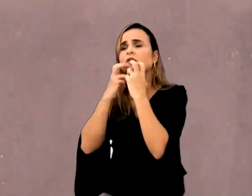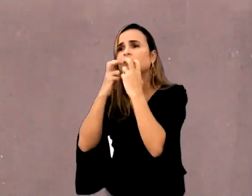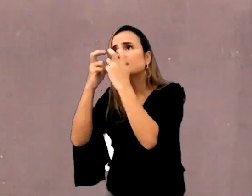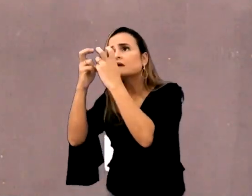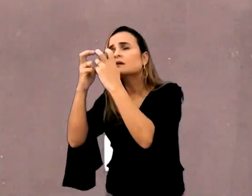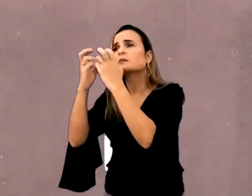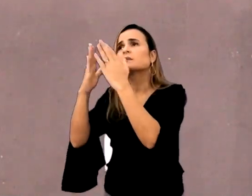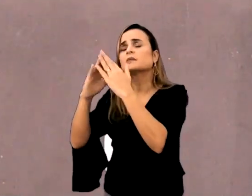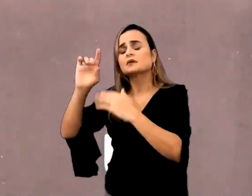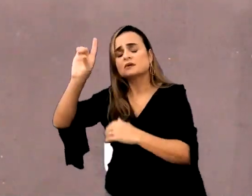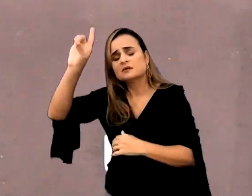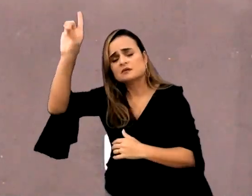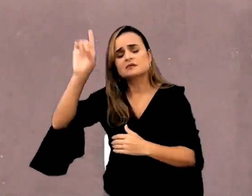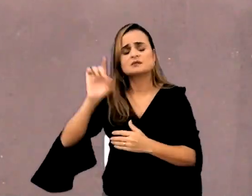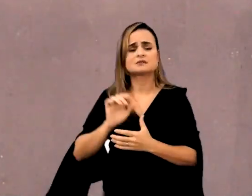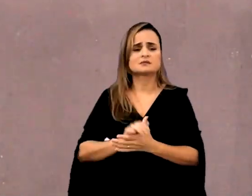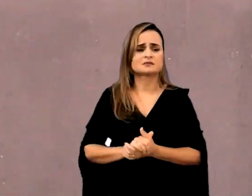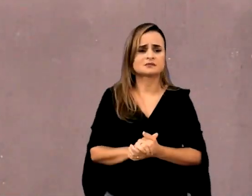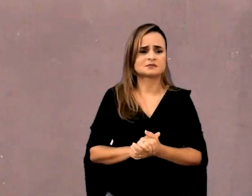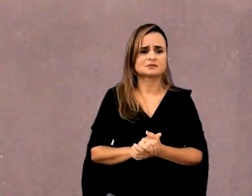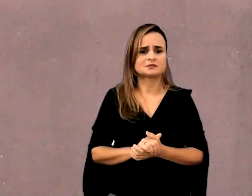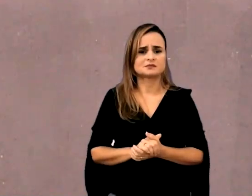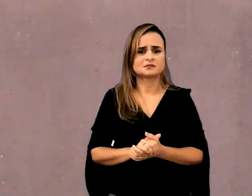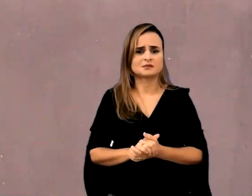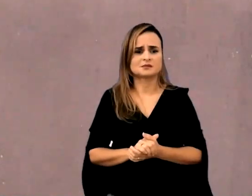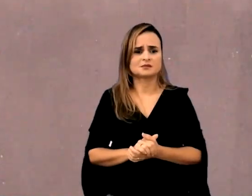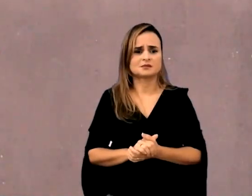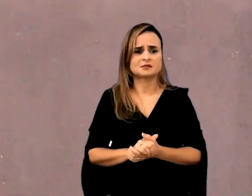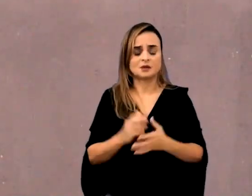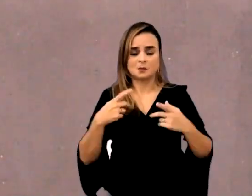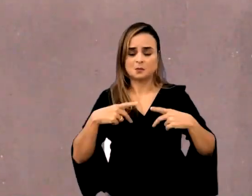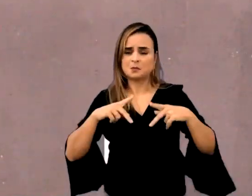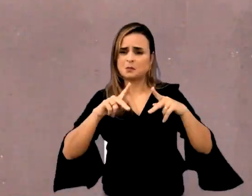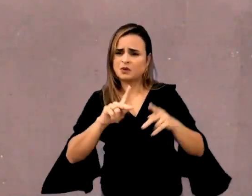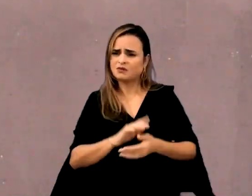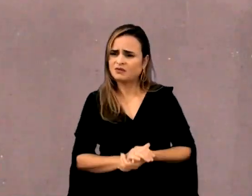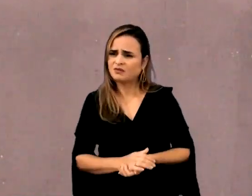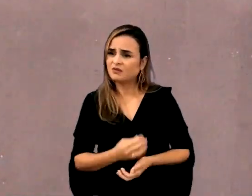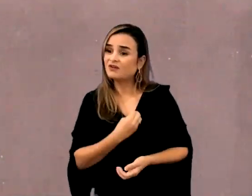esse Deus, mas vive em caminhos maus.